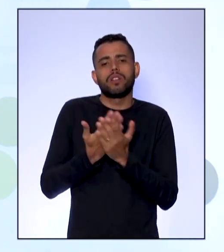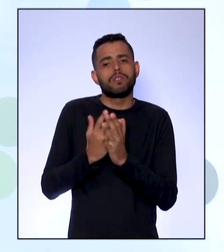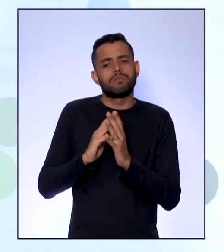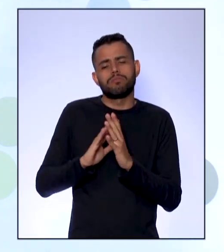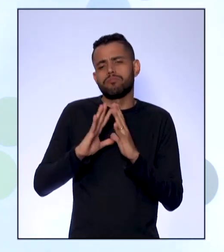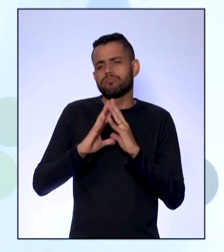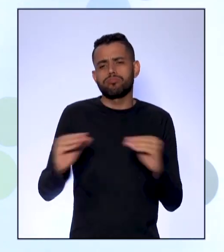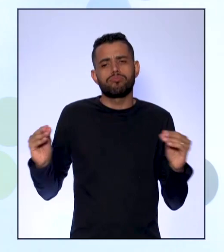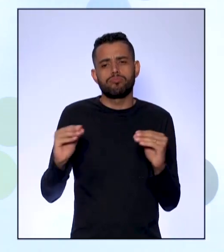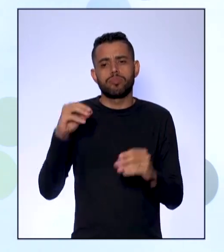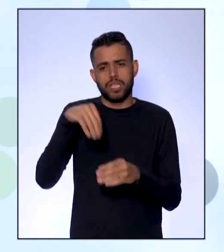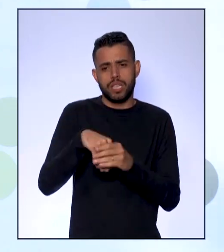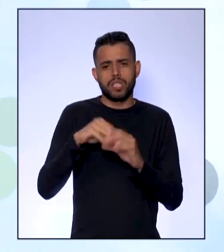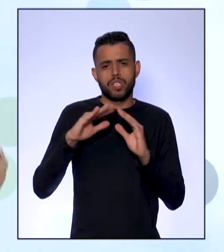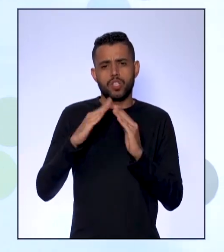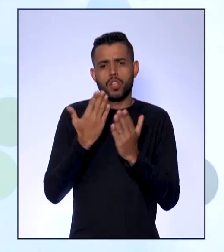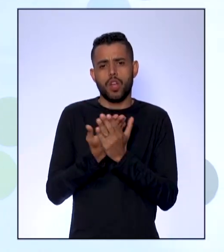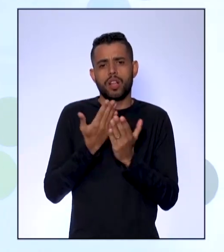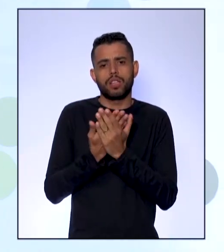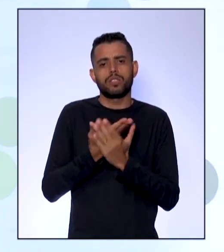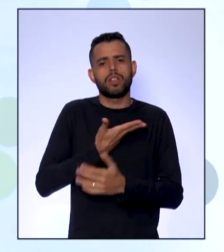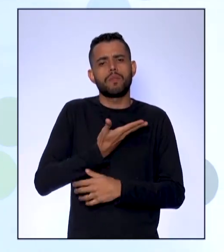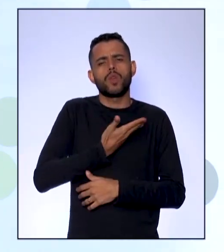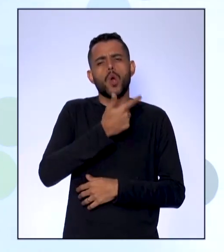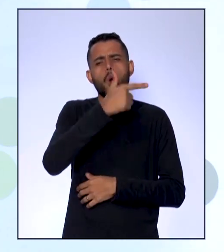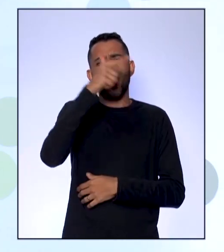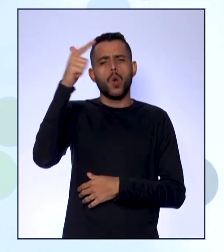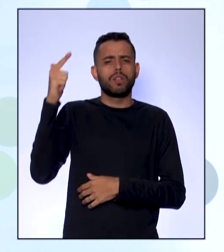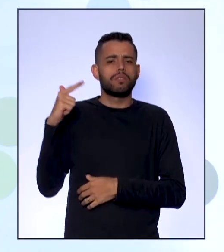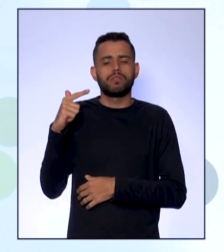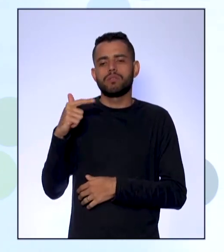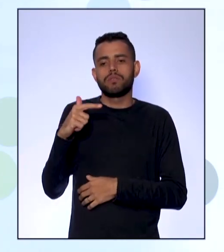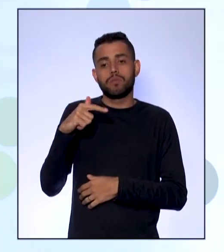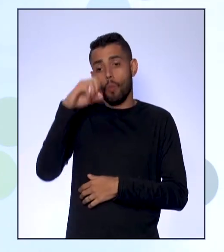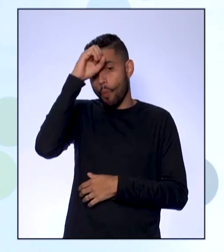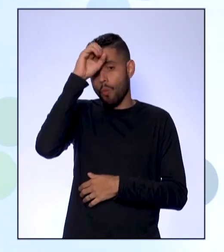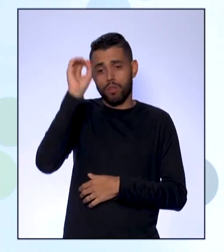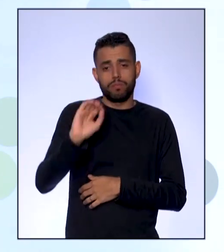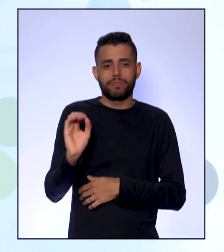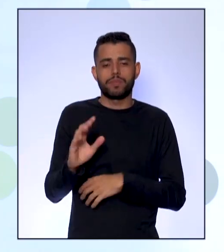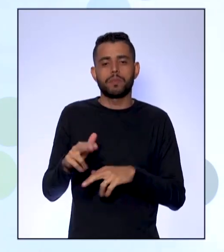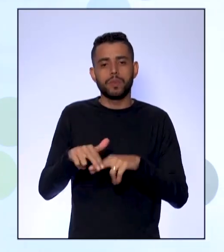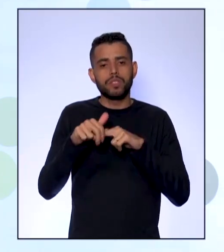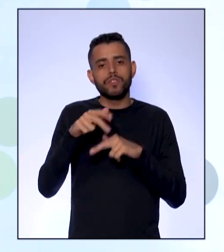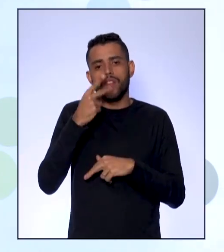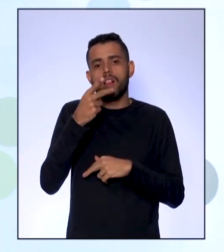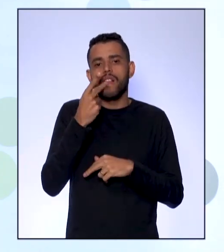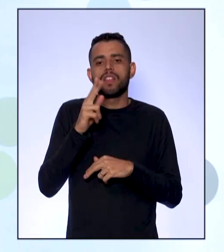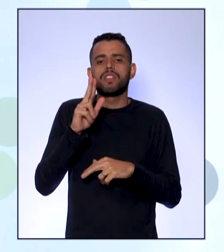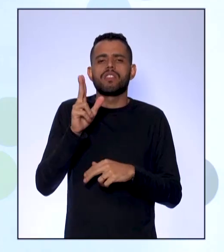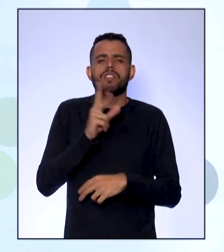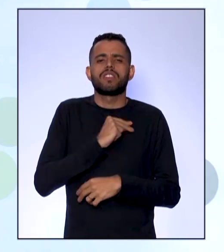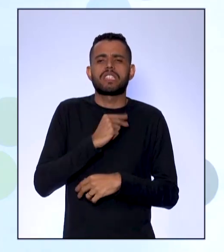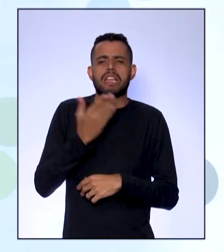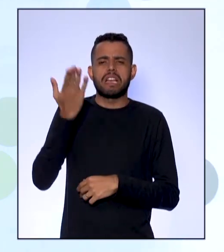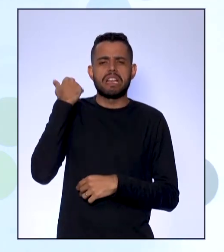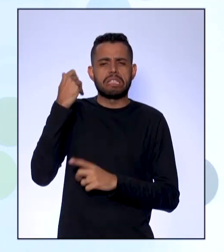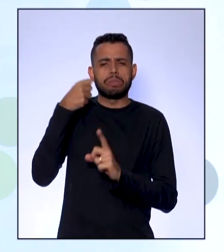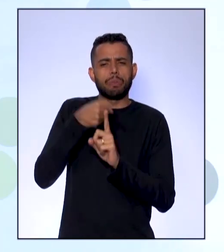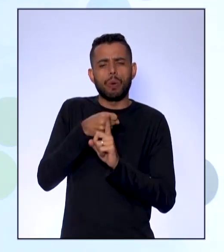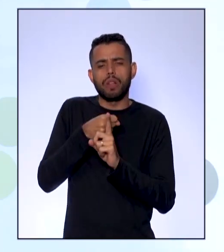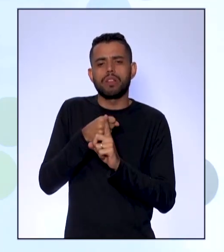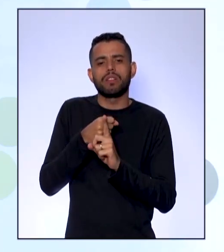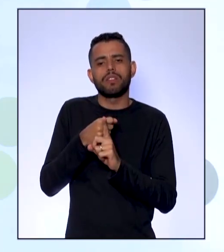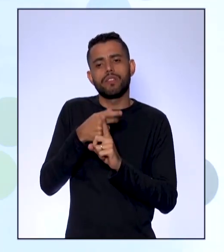da escola. E todos os meus amigos de outros lugares não ficavam sabendo. Então, por isso que quando as pessoas falam, mas ninguém falava de bullying antes, mas fala